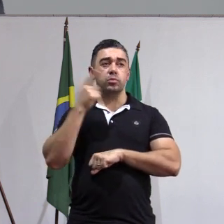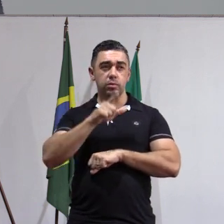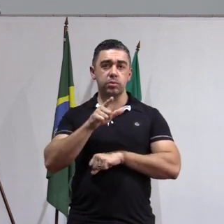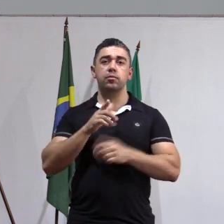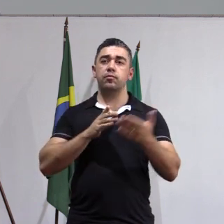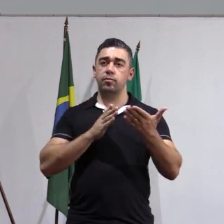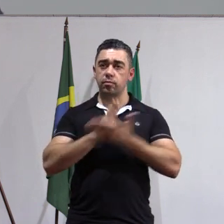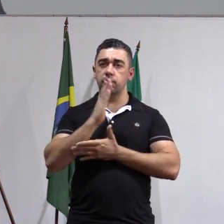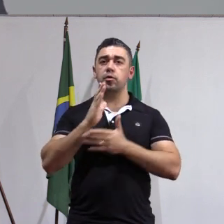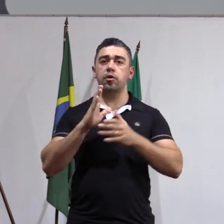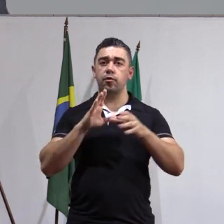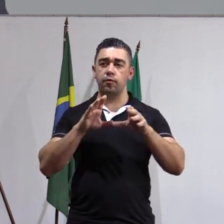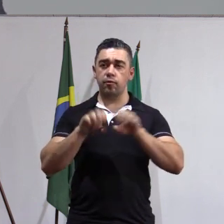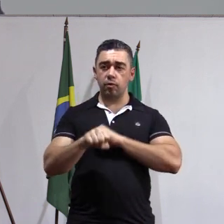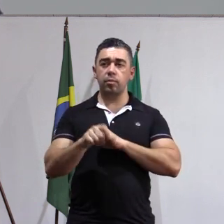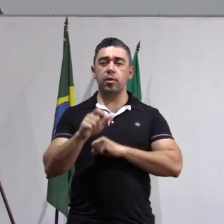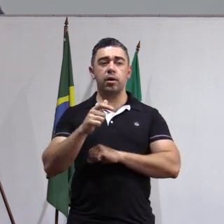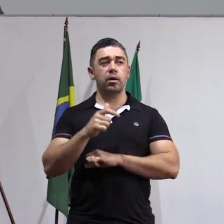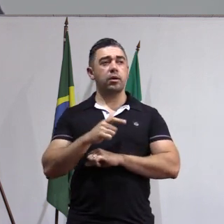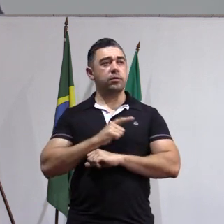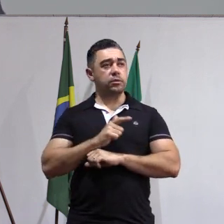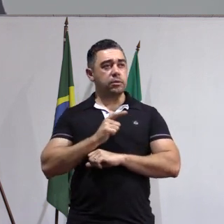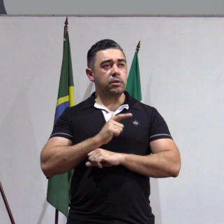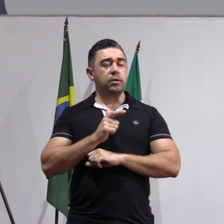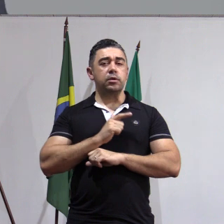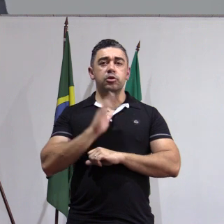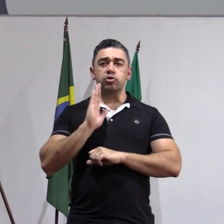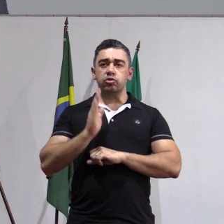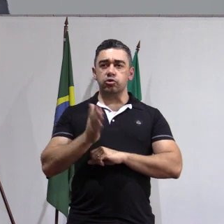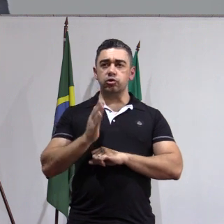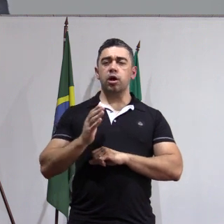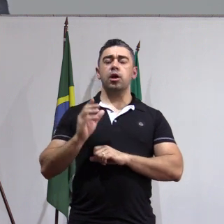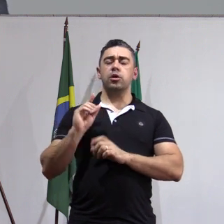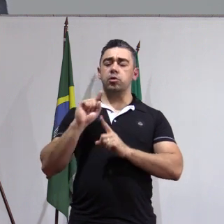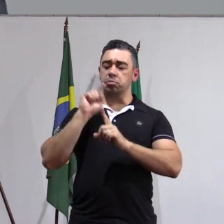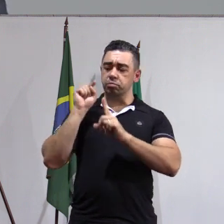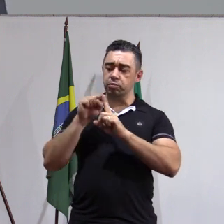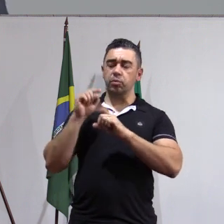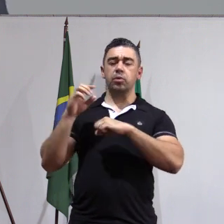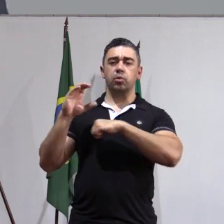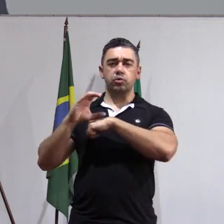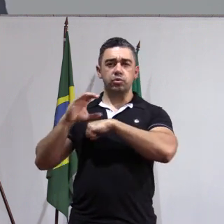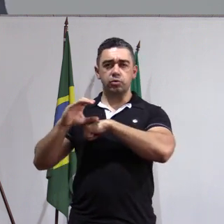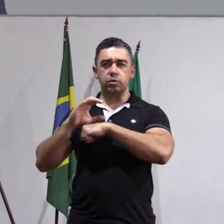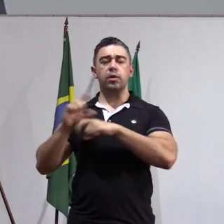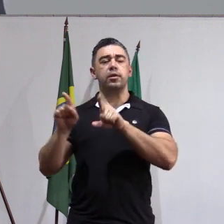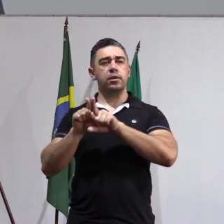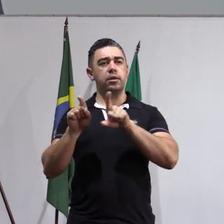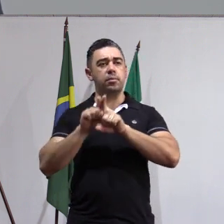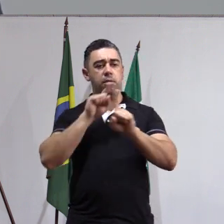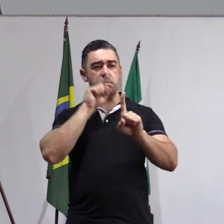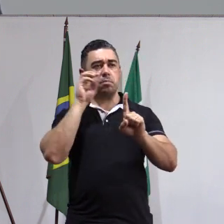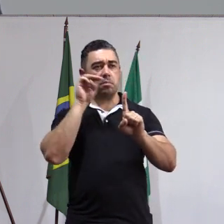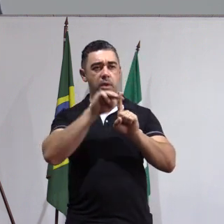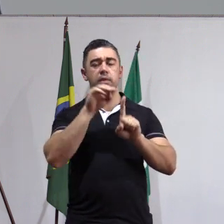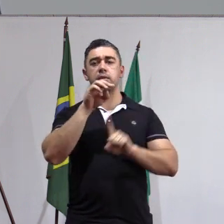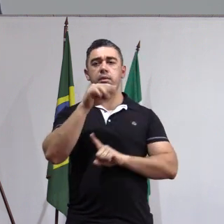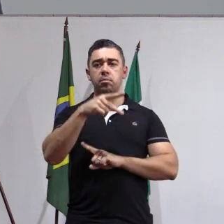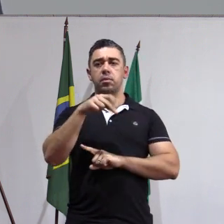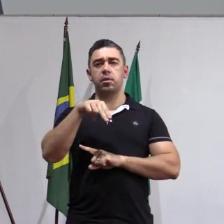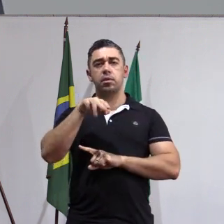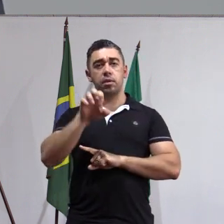mil mestres e 11 mil doutores. Os marcos da Constituição e as metas do PNE não são palavras ou números